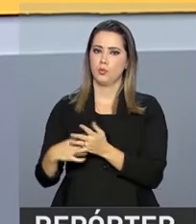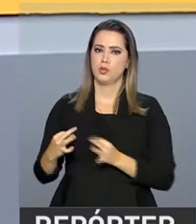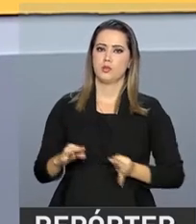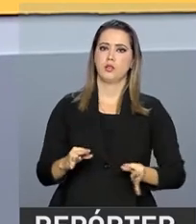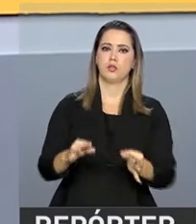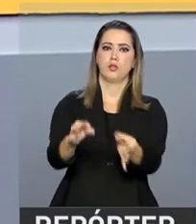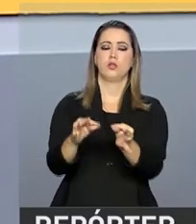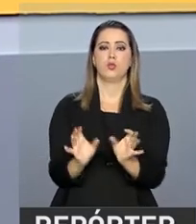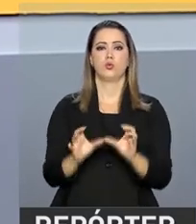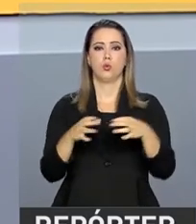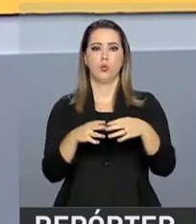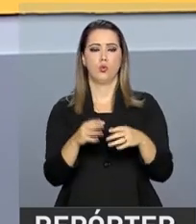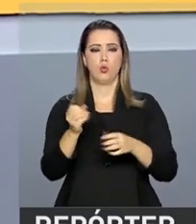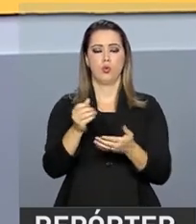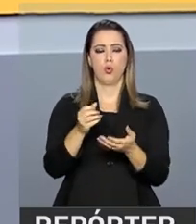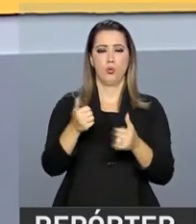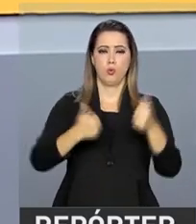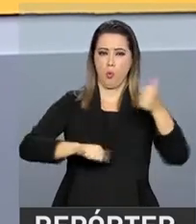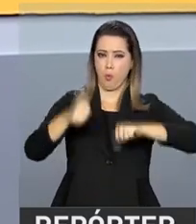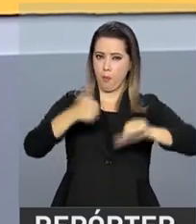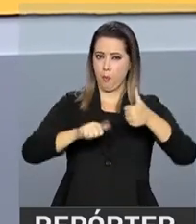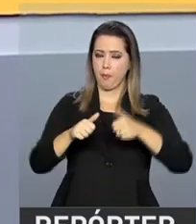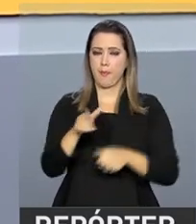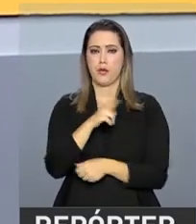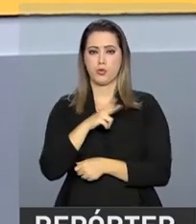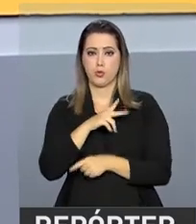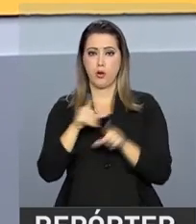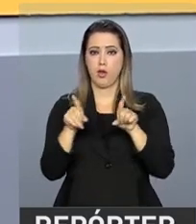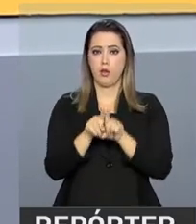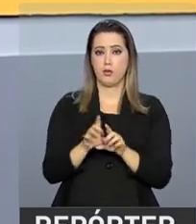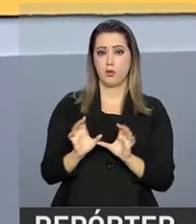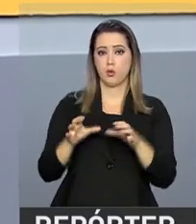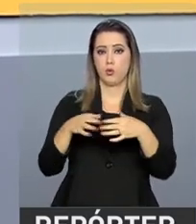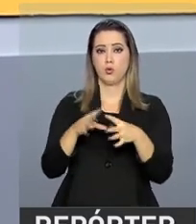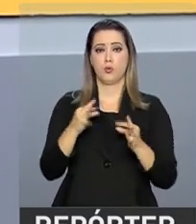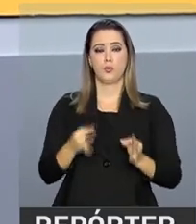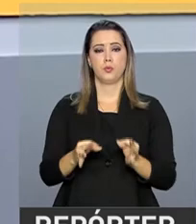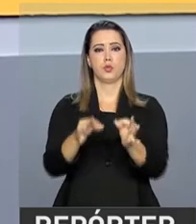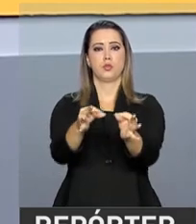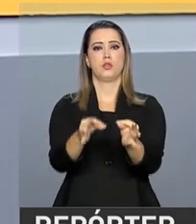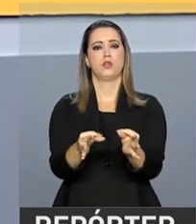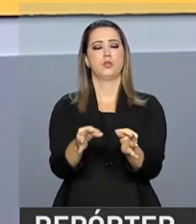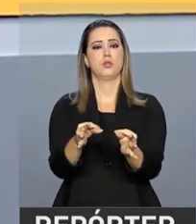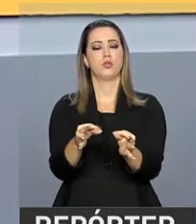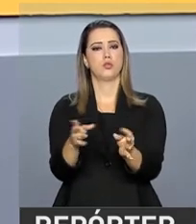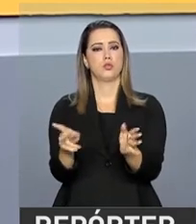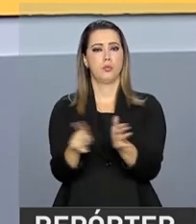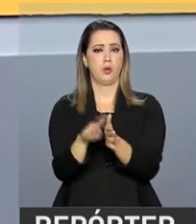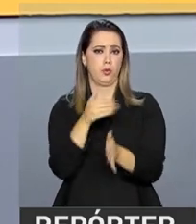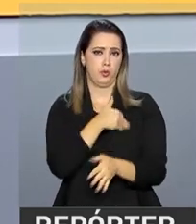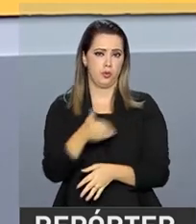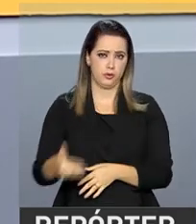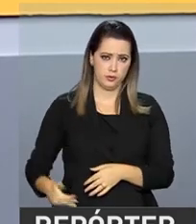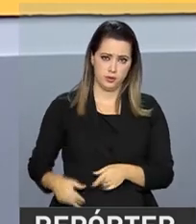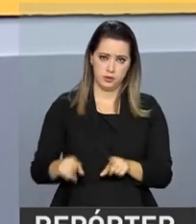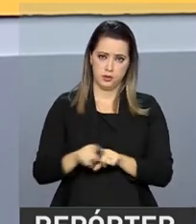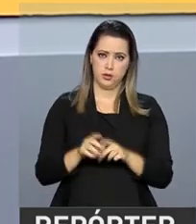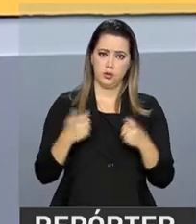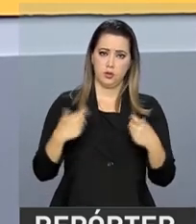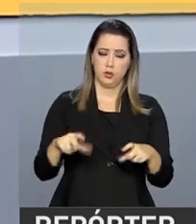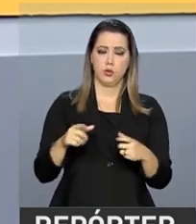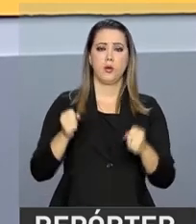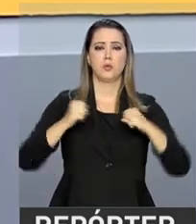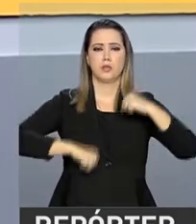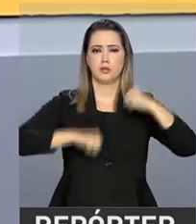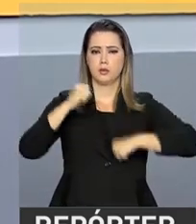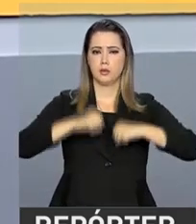entre um laboratório privado eo instituto de tecnologia de biomanguinhos da fiocruz a linha de produção terá capacidade